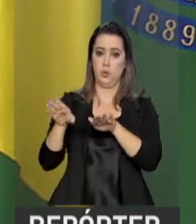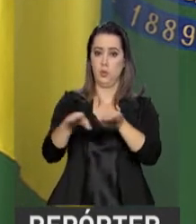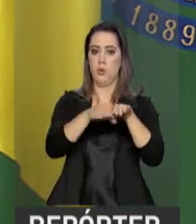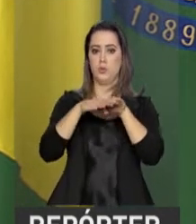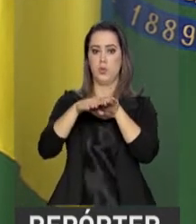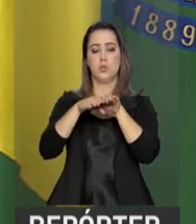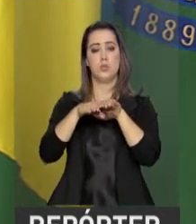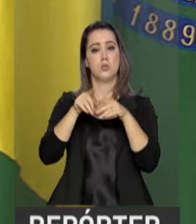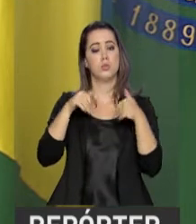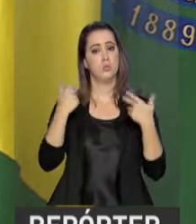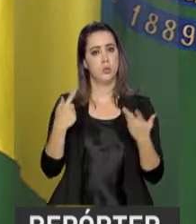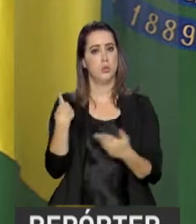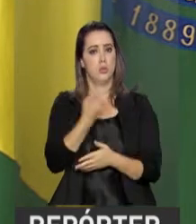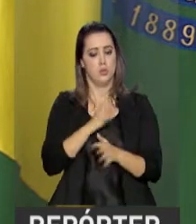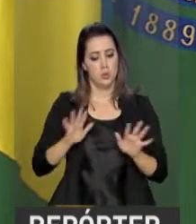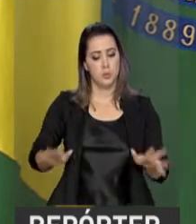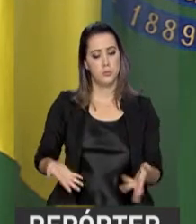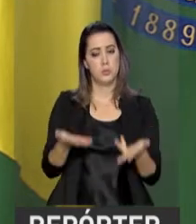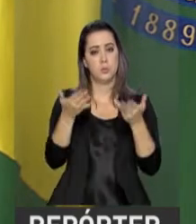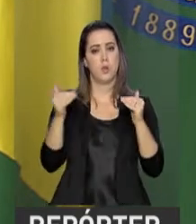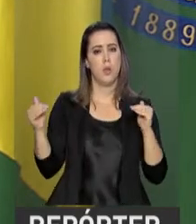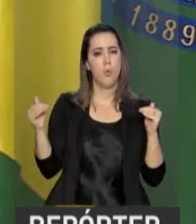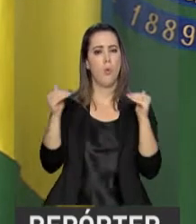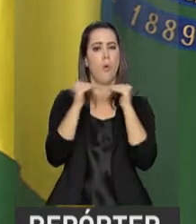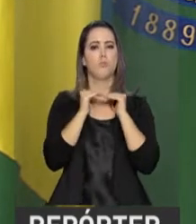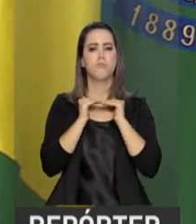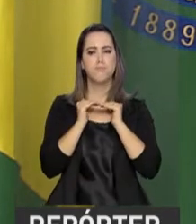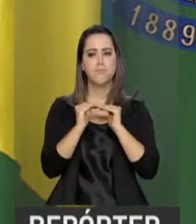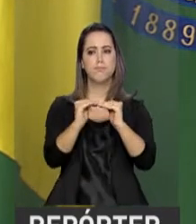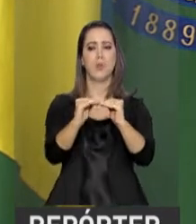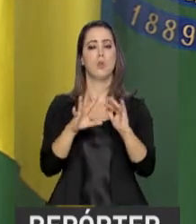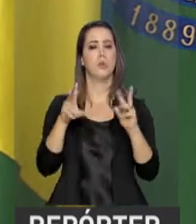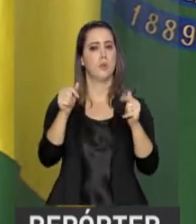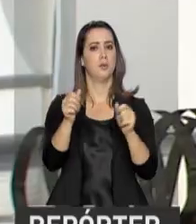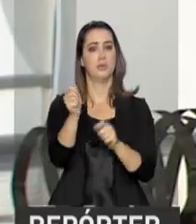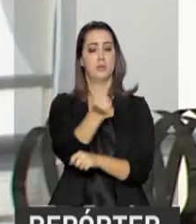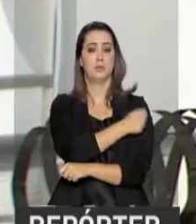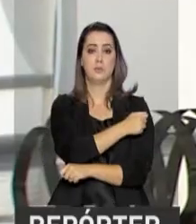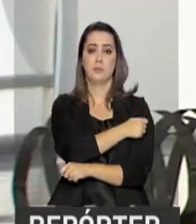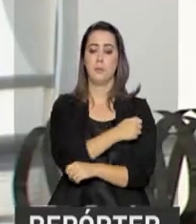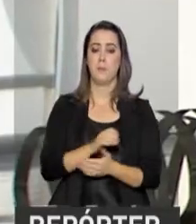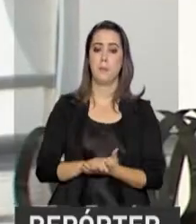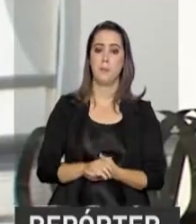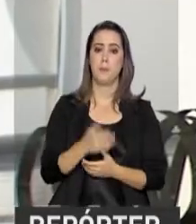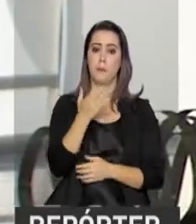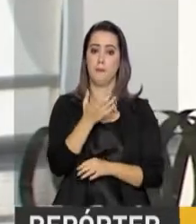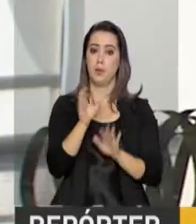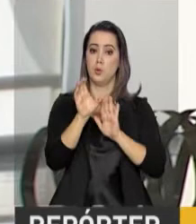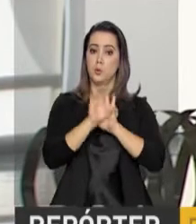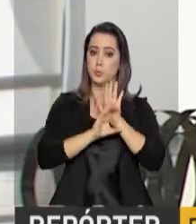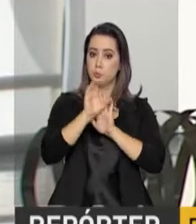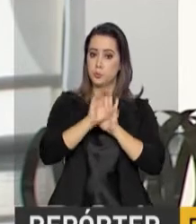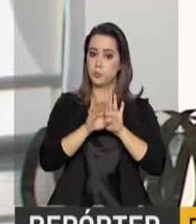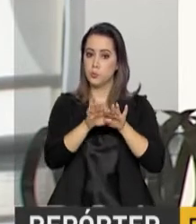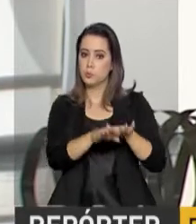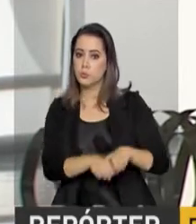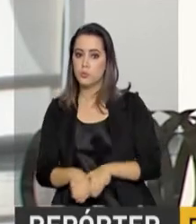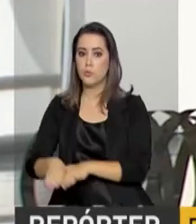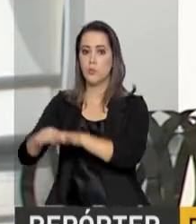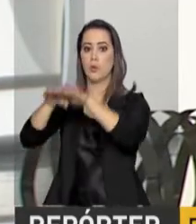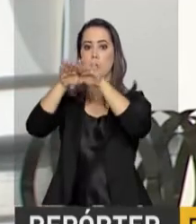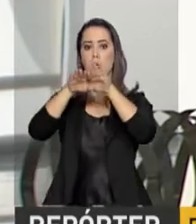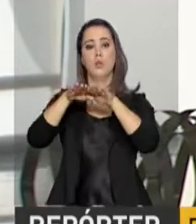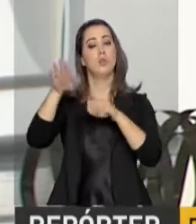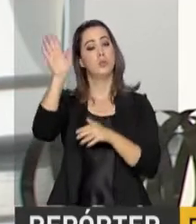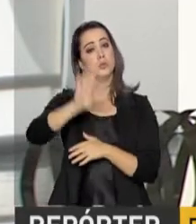igualdade. Portanto, estamos promovendo a igualdade de todos os alunos. A Base Nacional Comum Curricular é a mesma